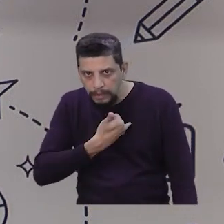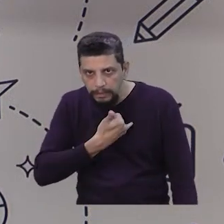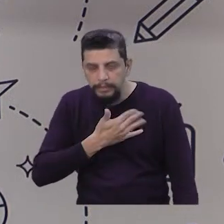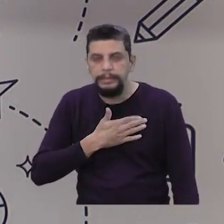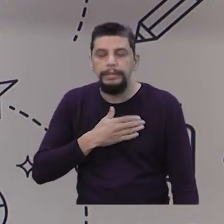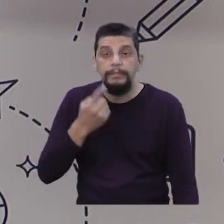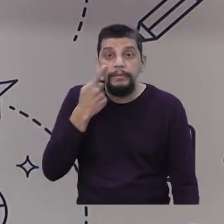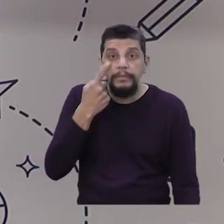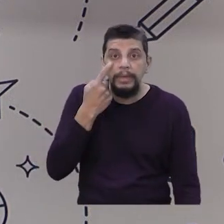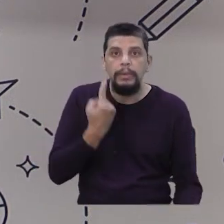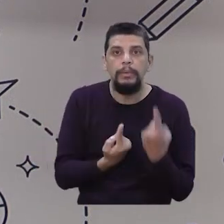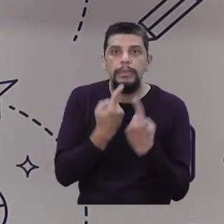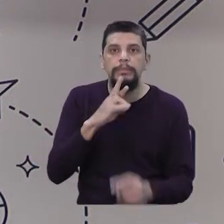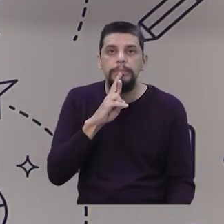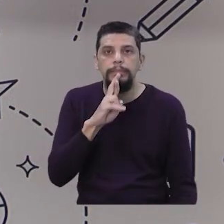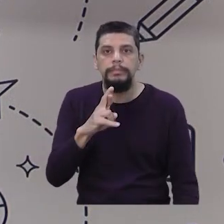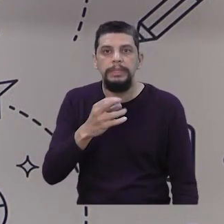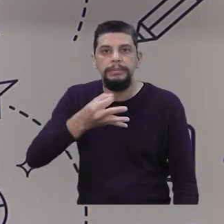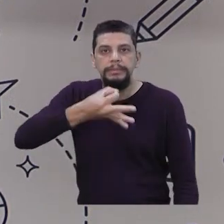você.